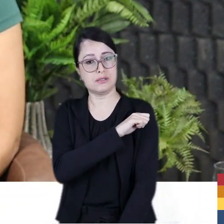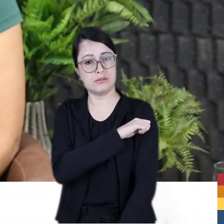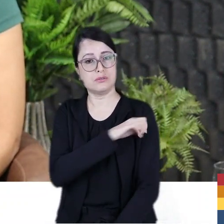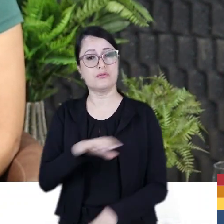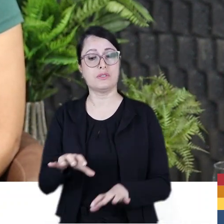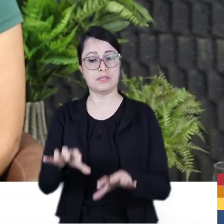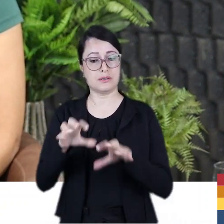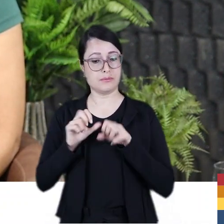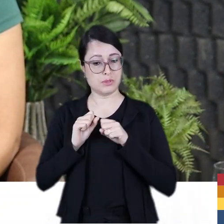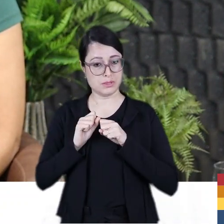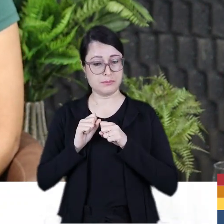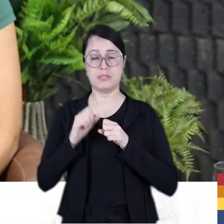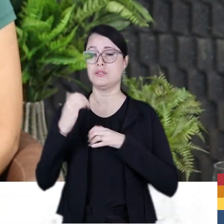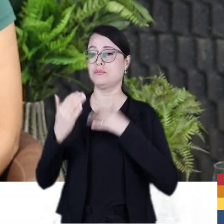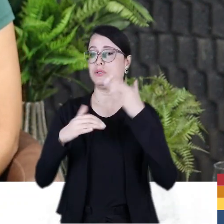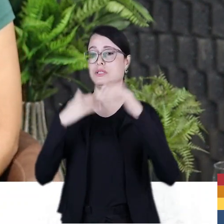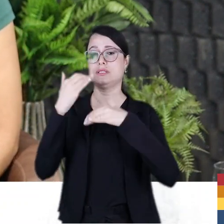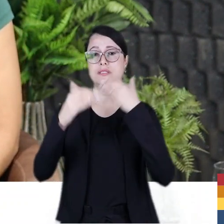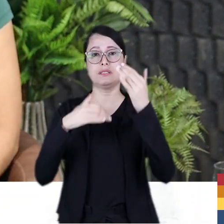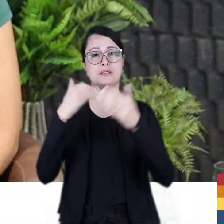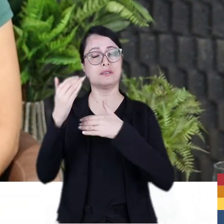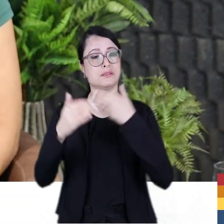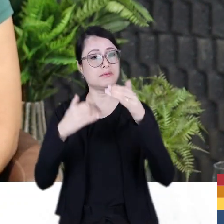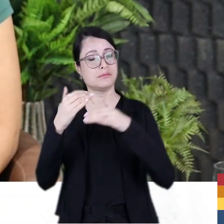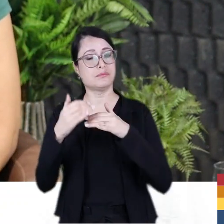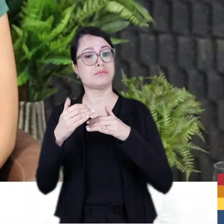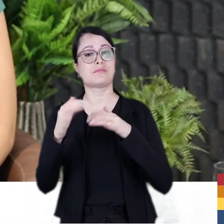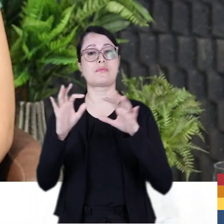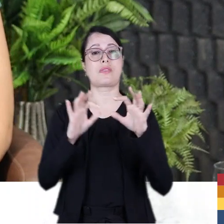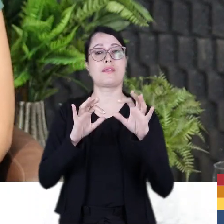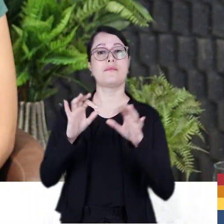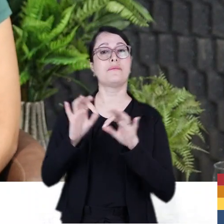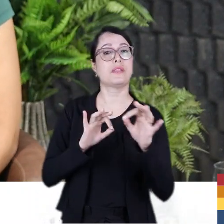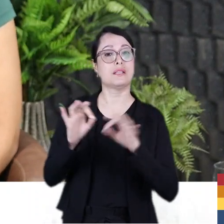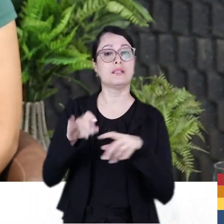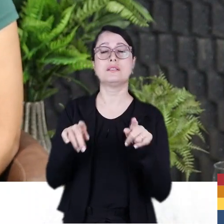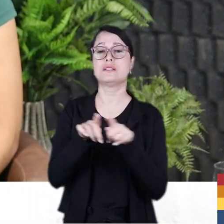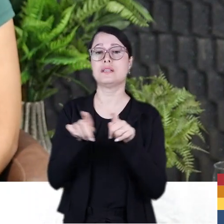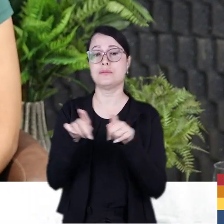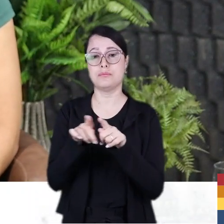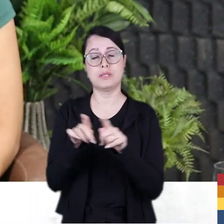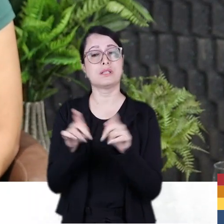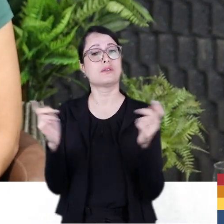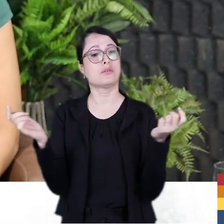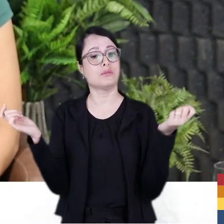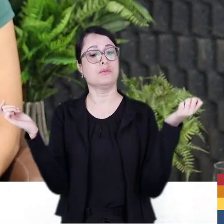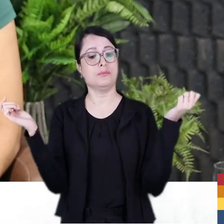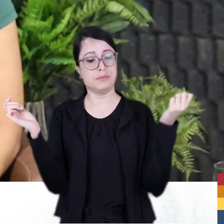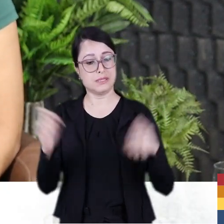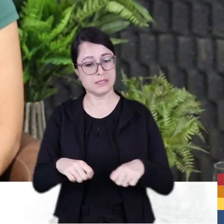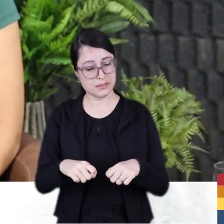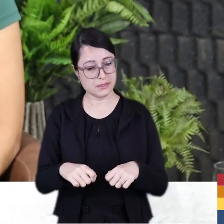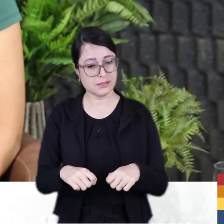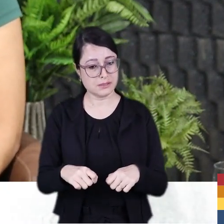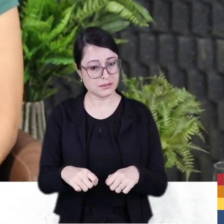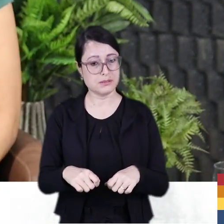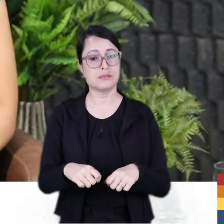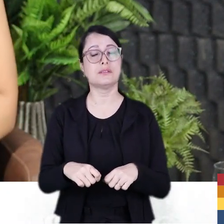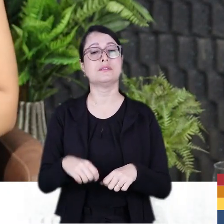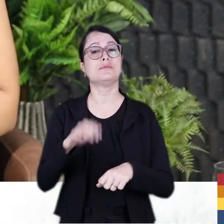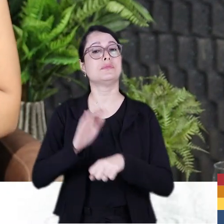aos percursos que ele precisa, né, para desvelar algum problema,